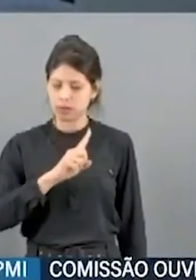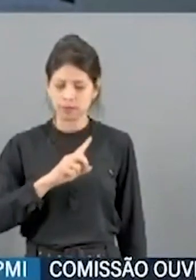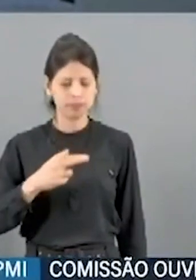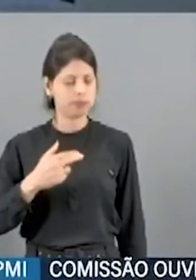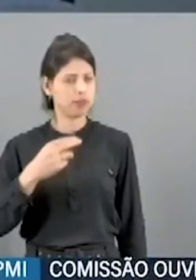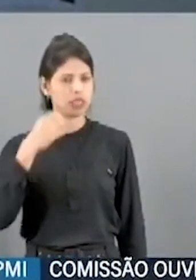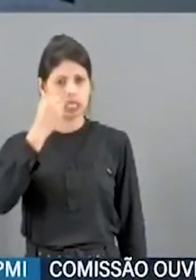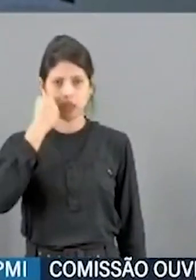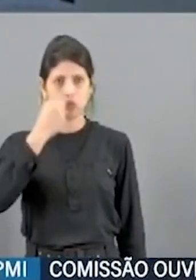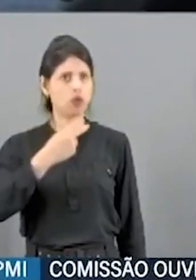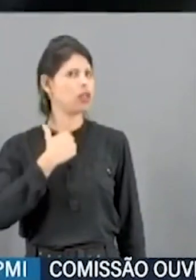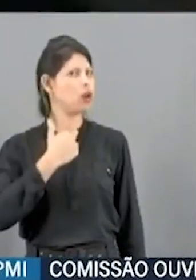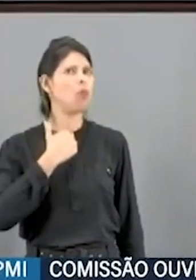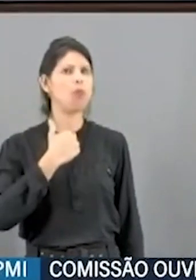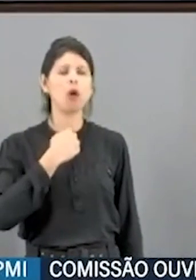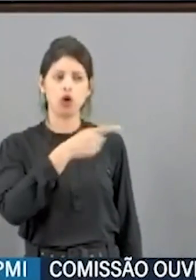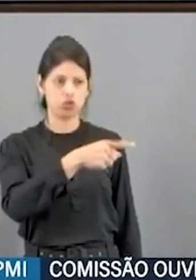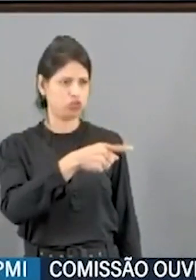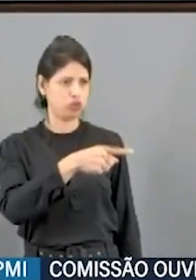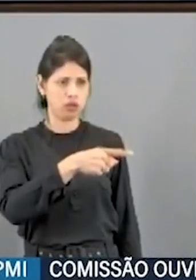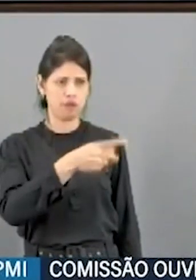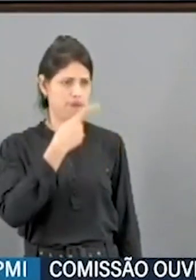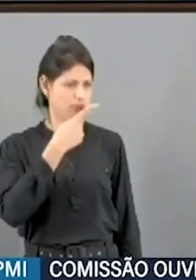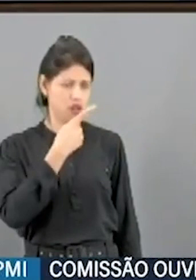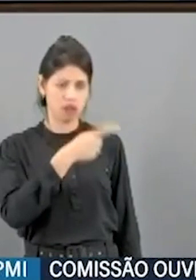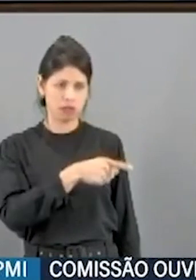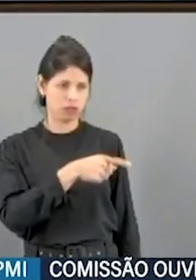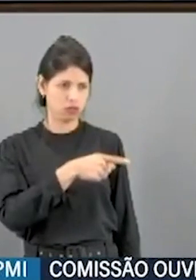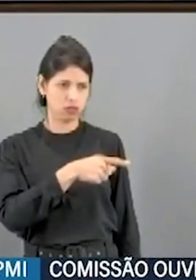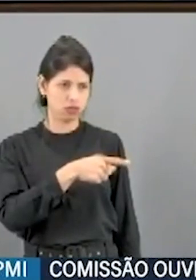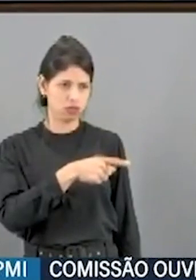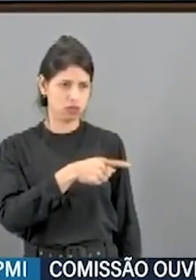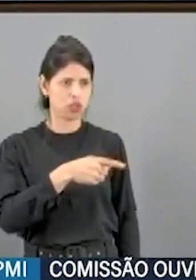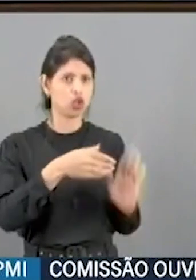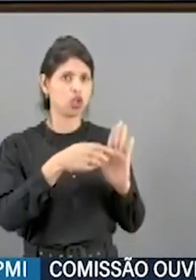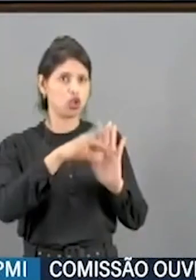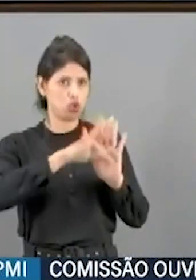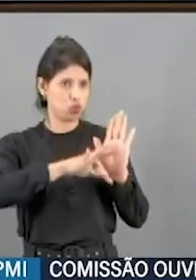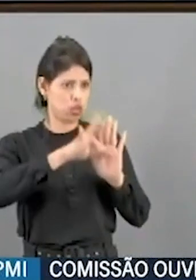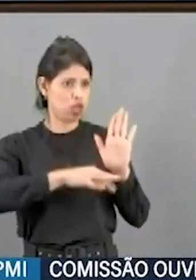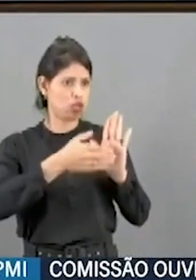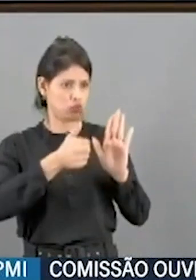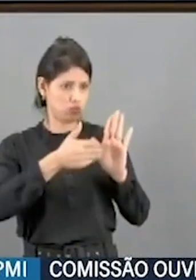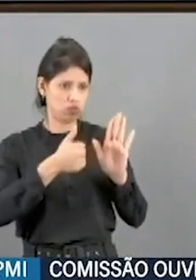retire essas ofensas do texto passa a palavra ao próximo